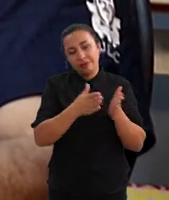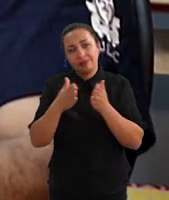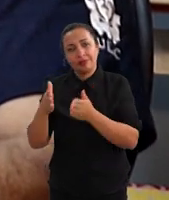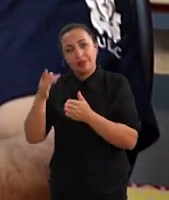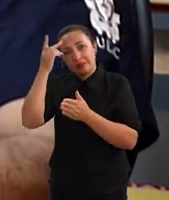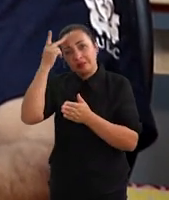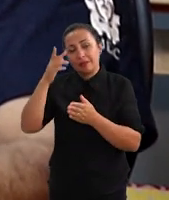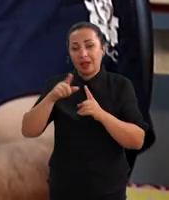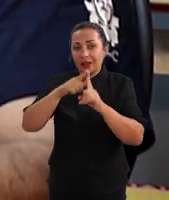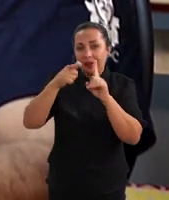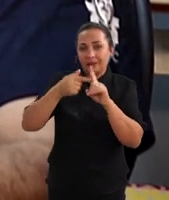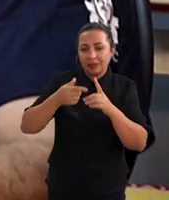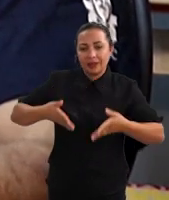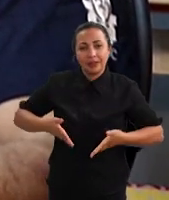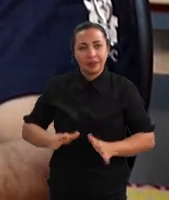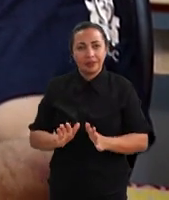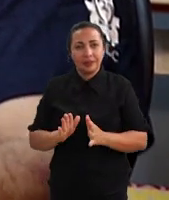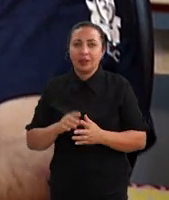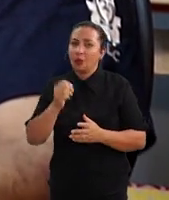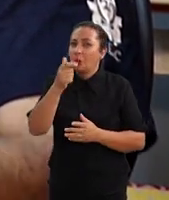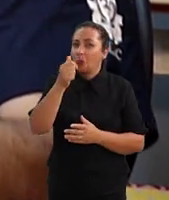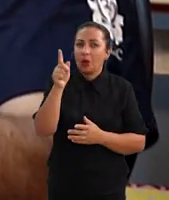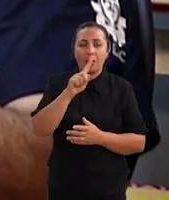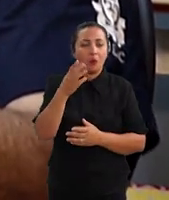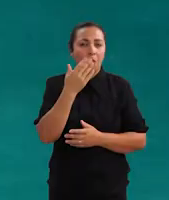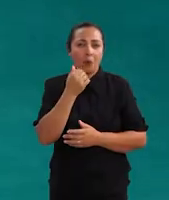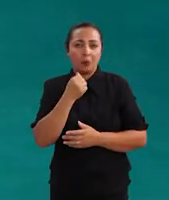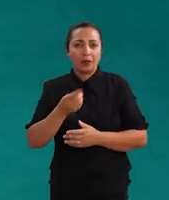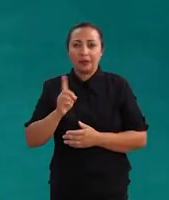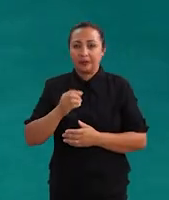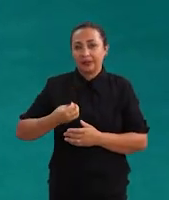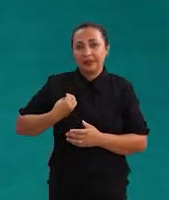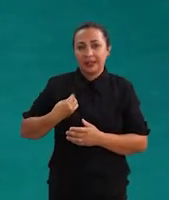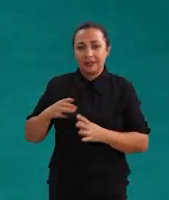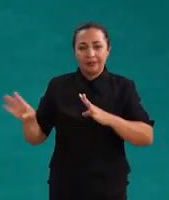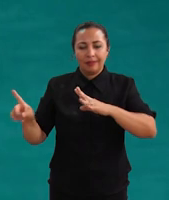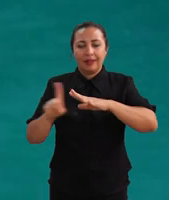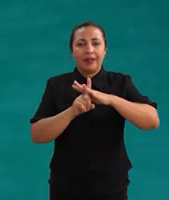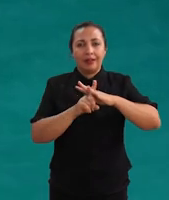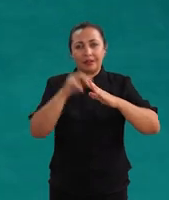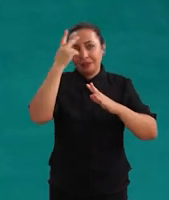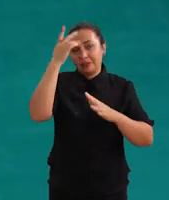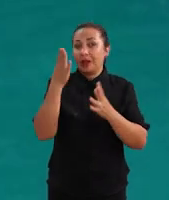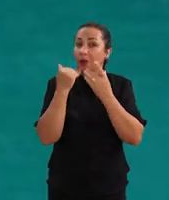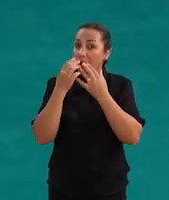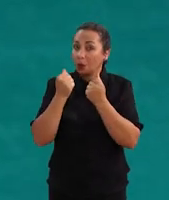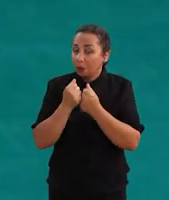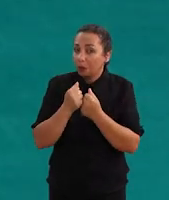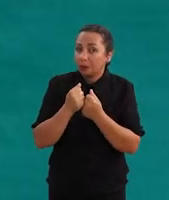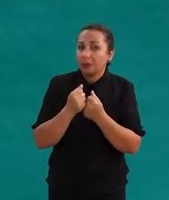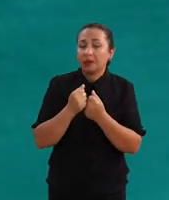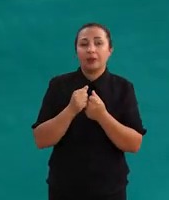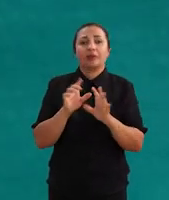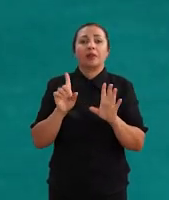para reproduzir, quase não comem. Então, eles não estão aqui integrados na cadeia alimentar como consumidores,